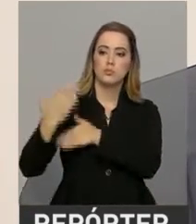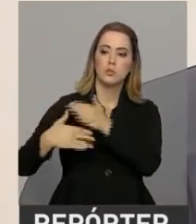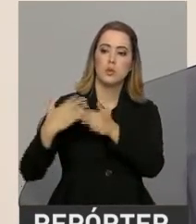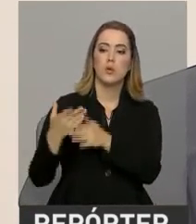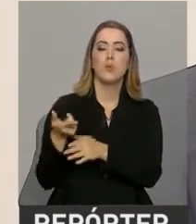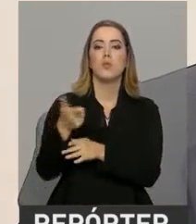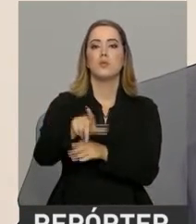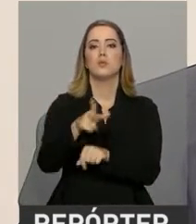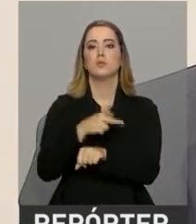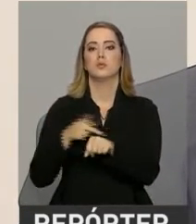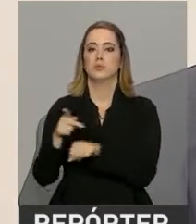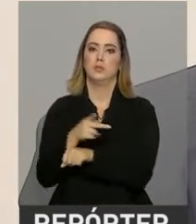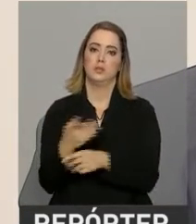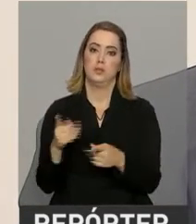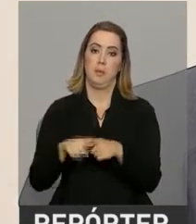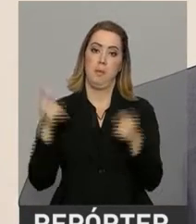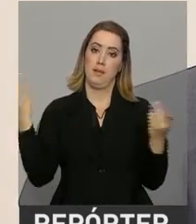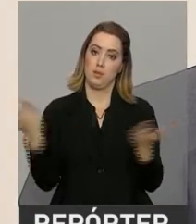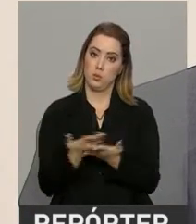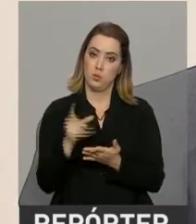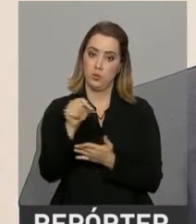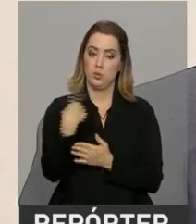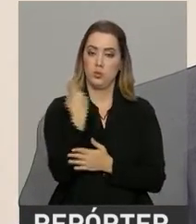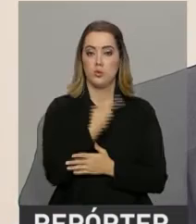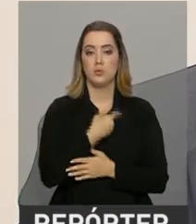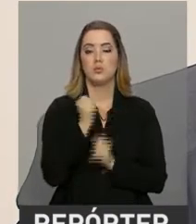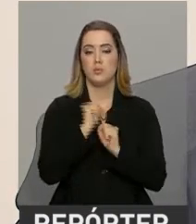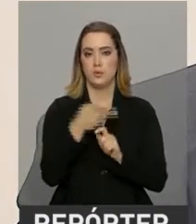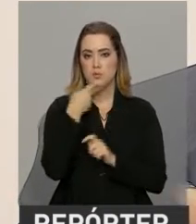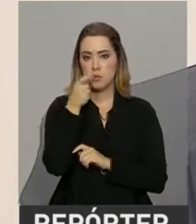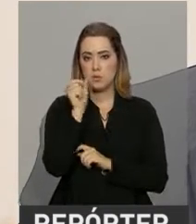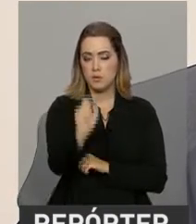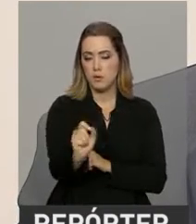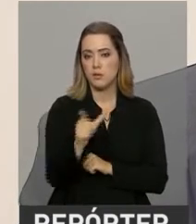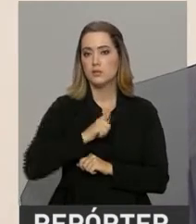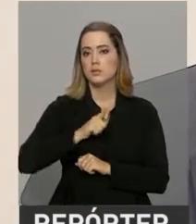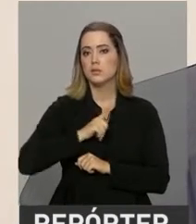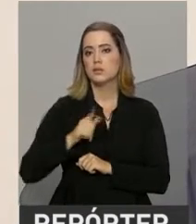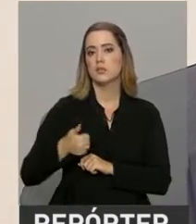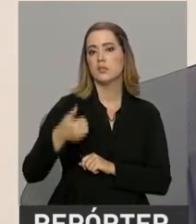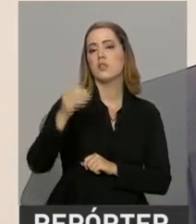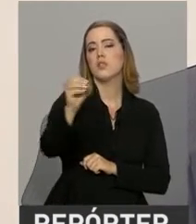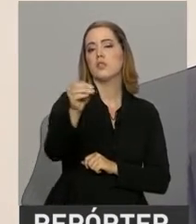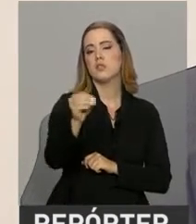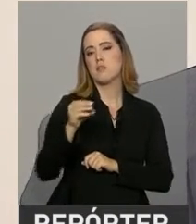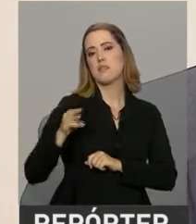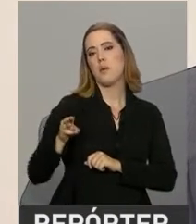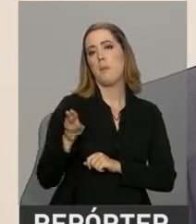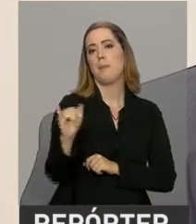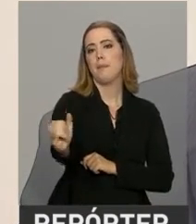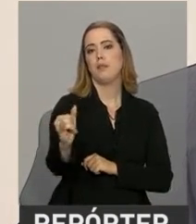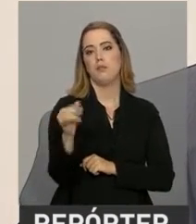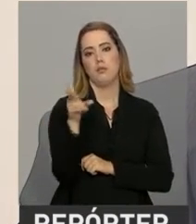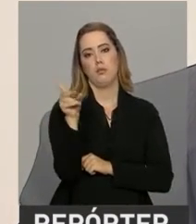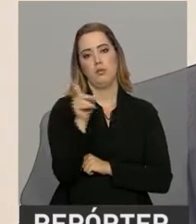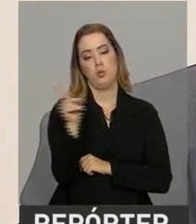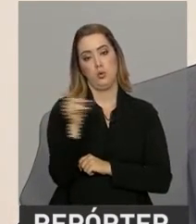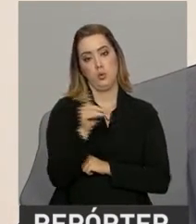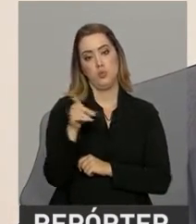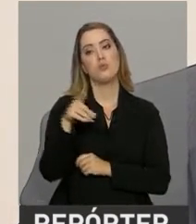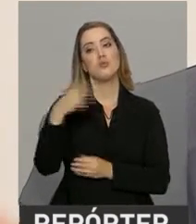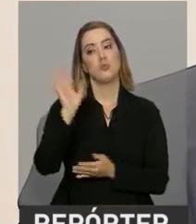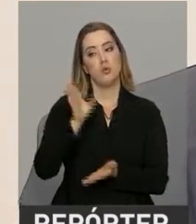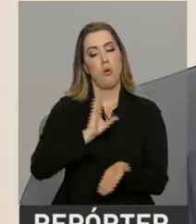fora do brasil mas hoje nós podemos dizer que existe quase mais de 100 bilhões talvez de dólares é de